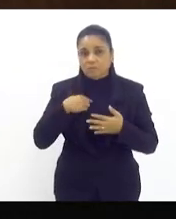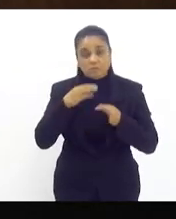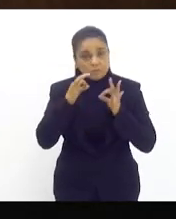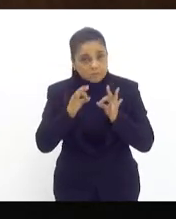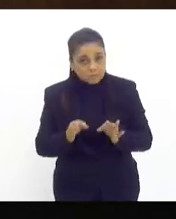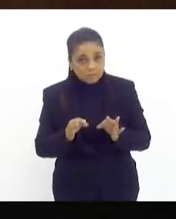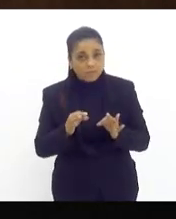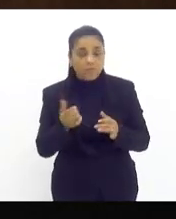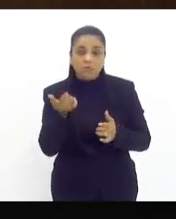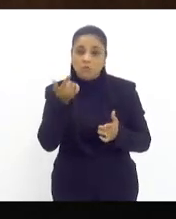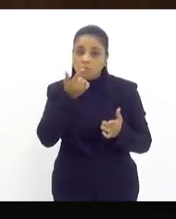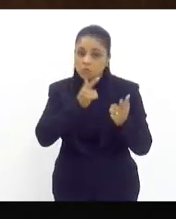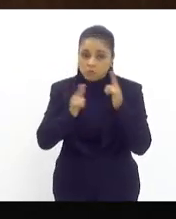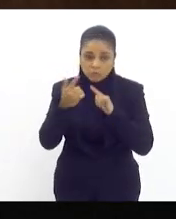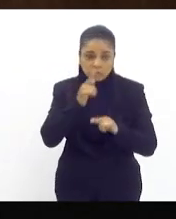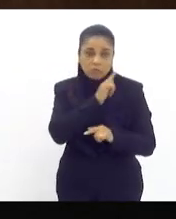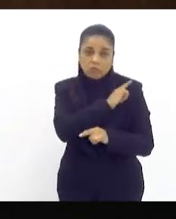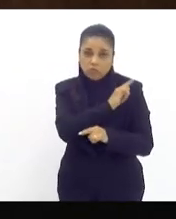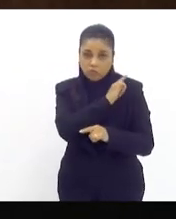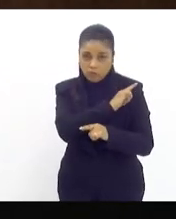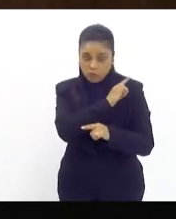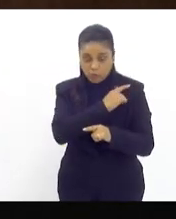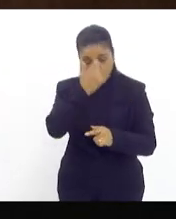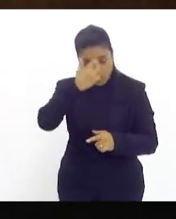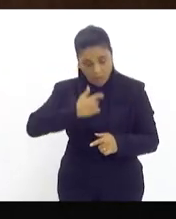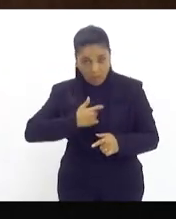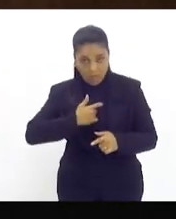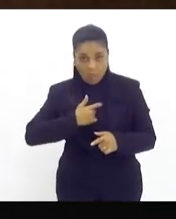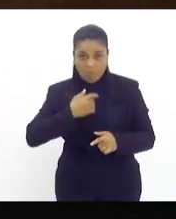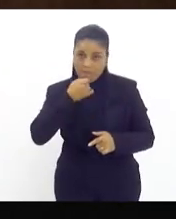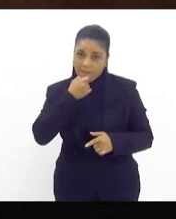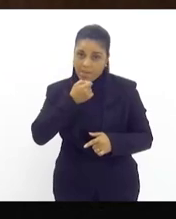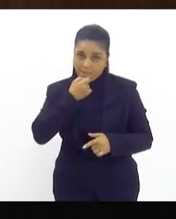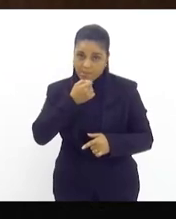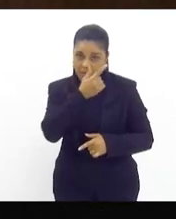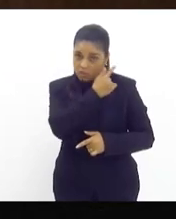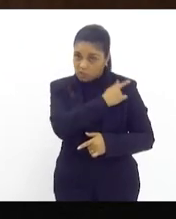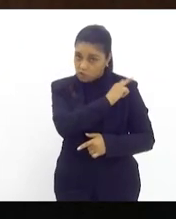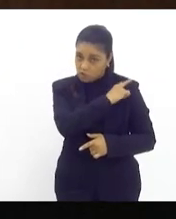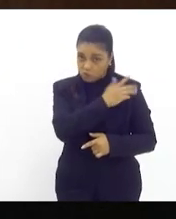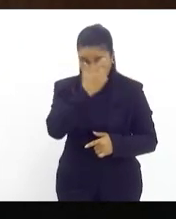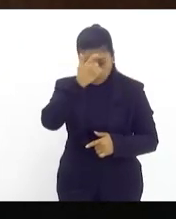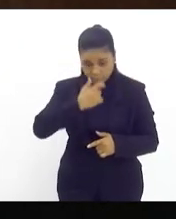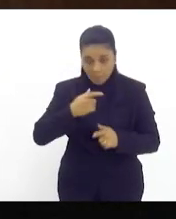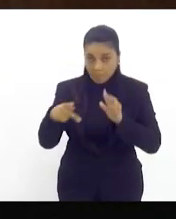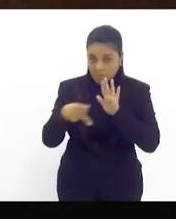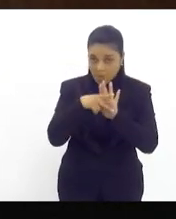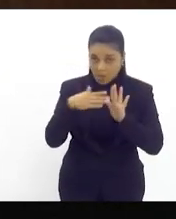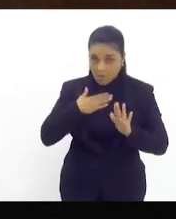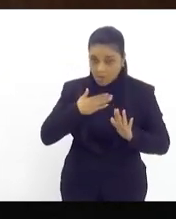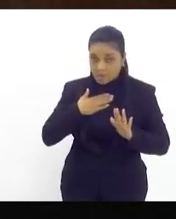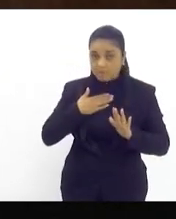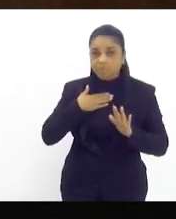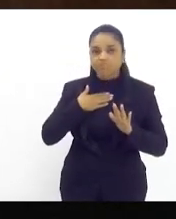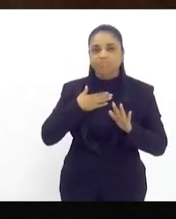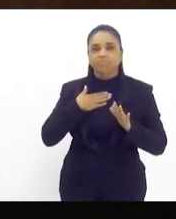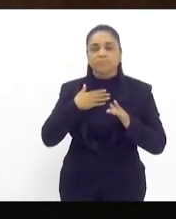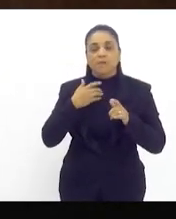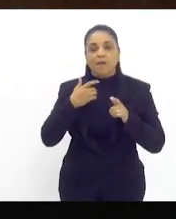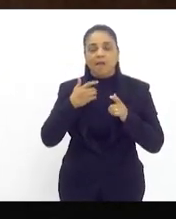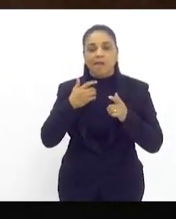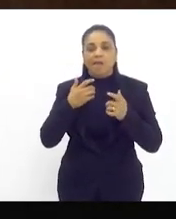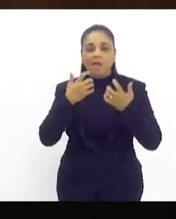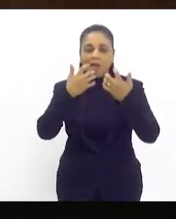conseguíssemos nós gestores eu falo isso como gestora nós conseguíssemos adequar essa lotação